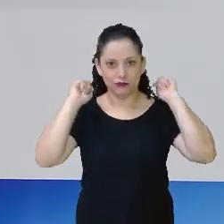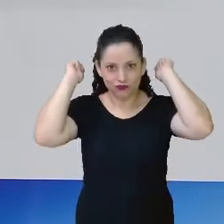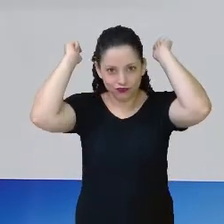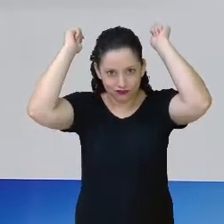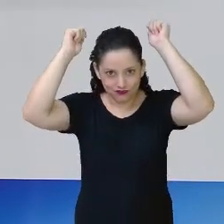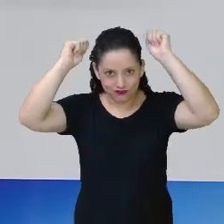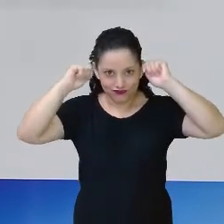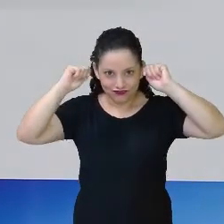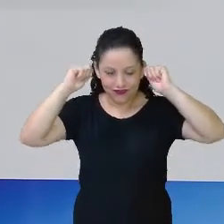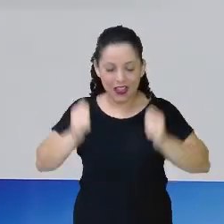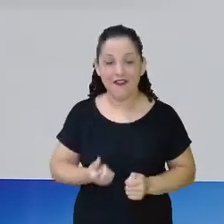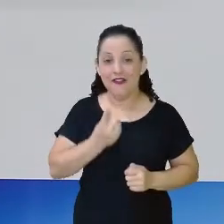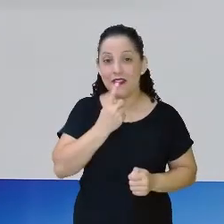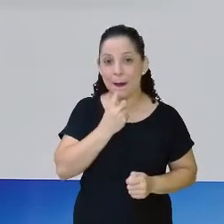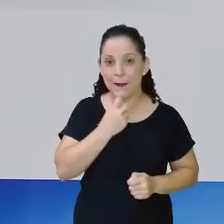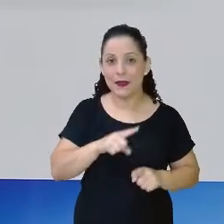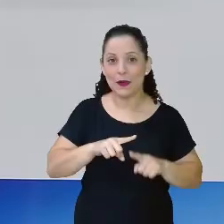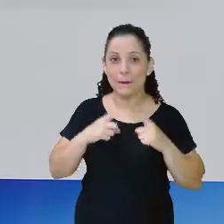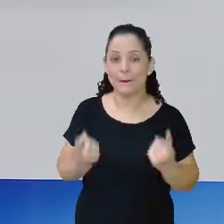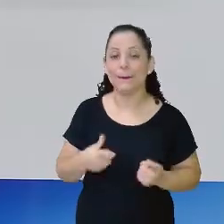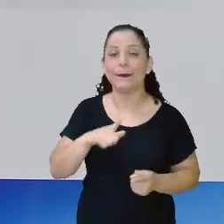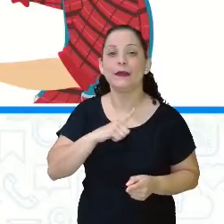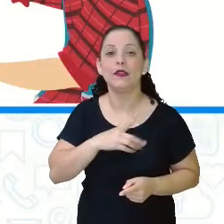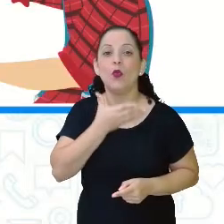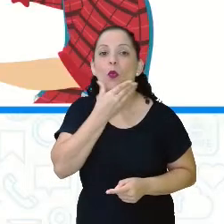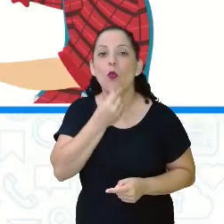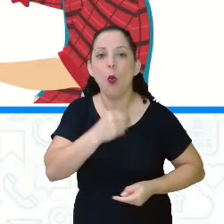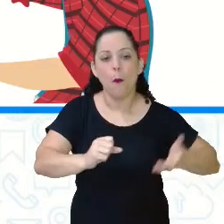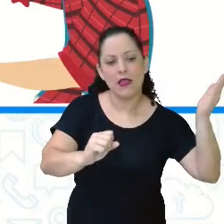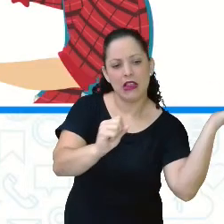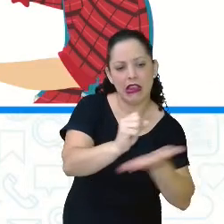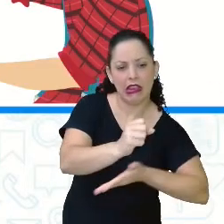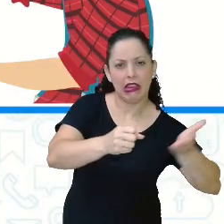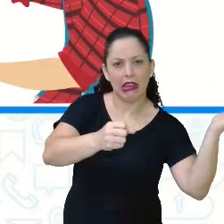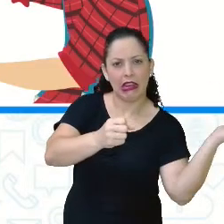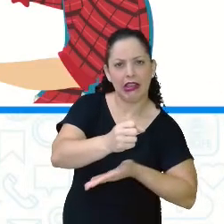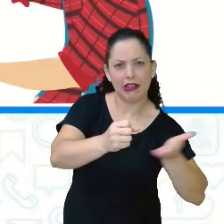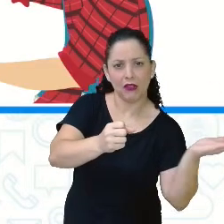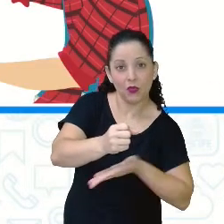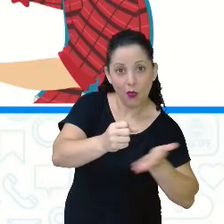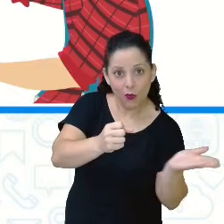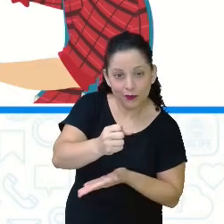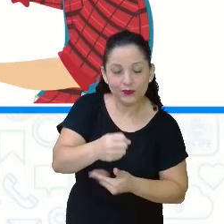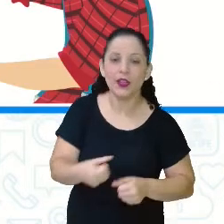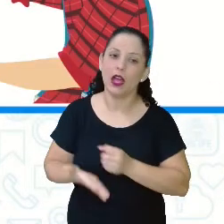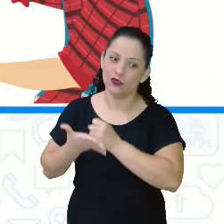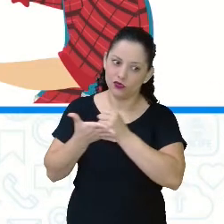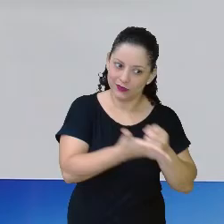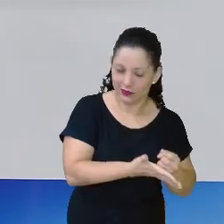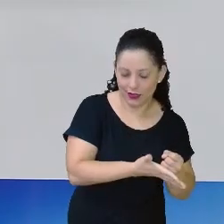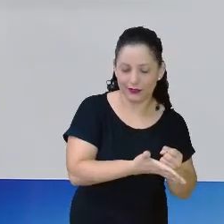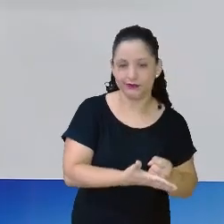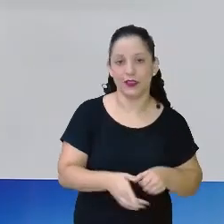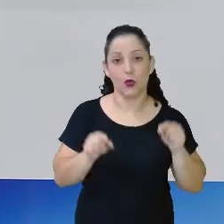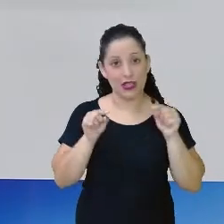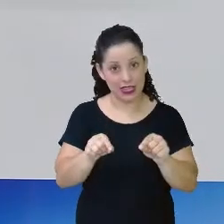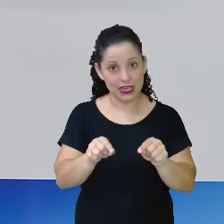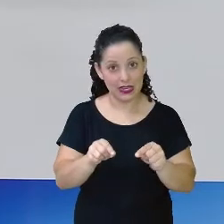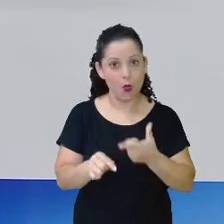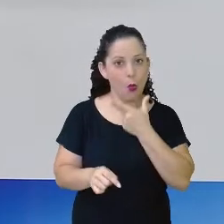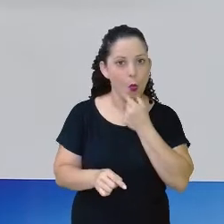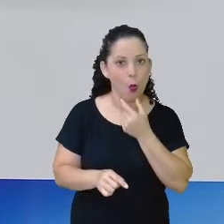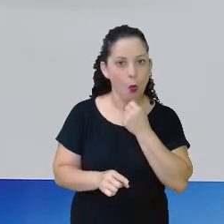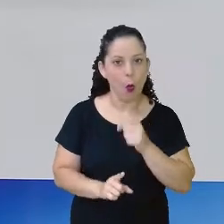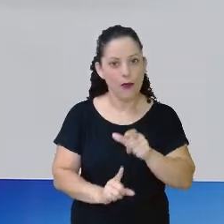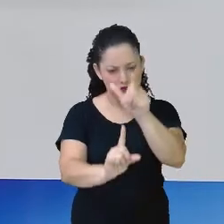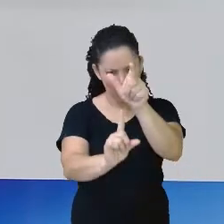é a protagonista, mas tem um lenhador. Ele não ajuda ela no final a se livrar do lobo, salva a vovó? Então ali ele é um personagem secundário que vai